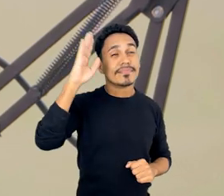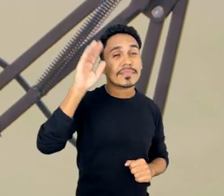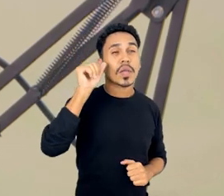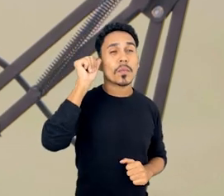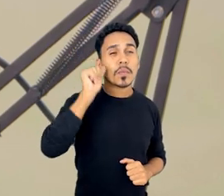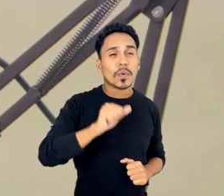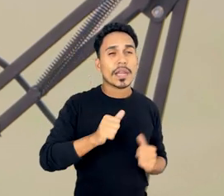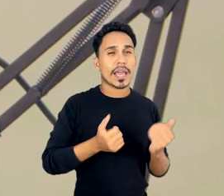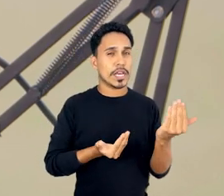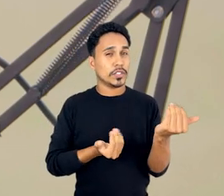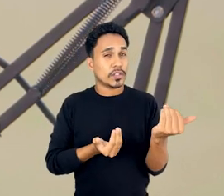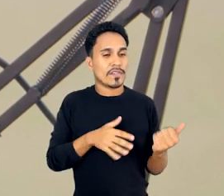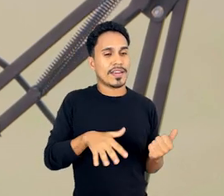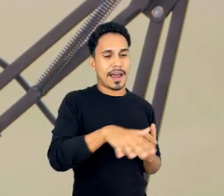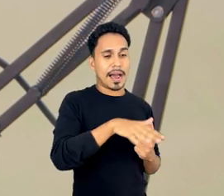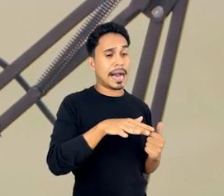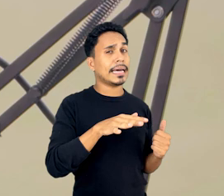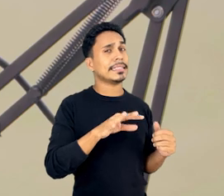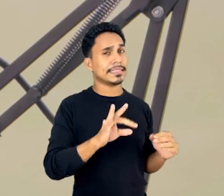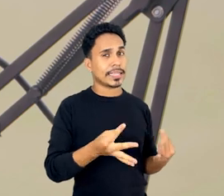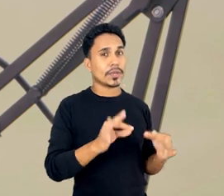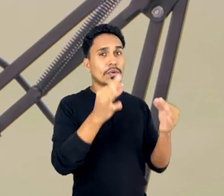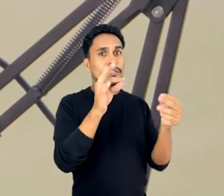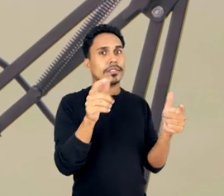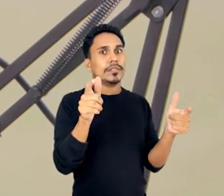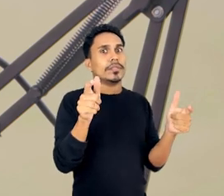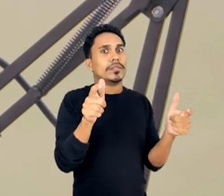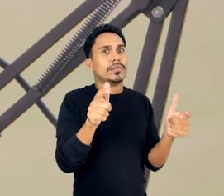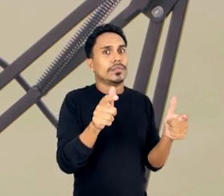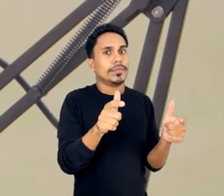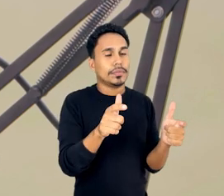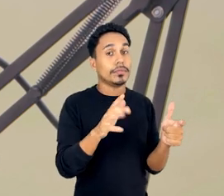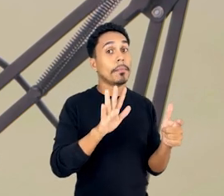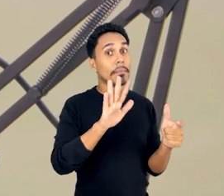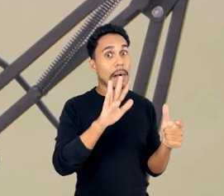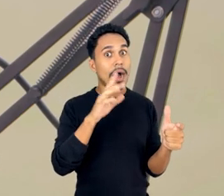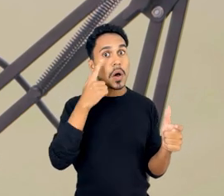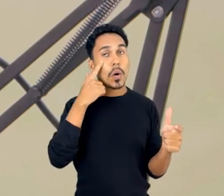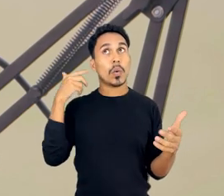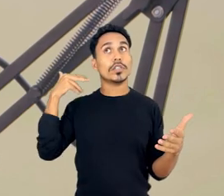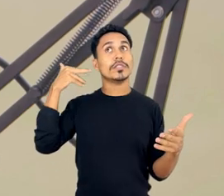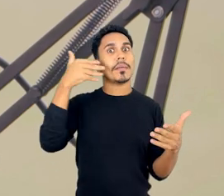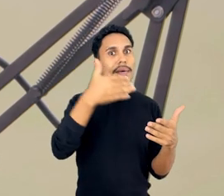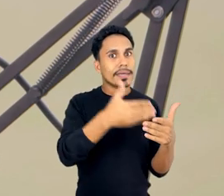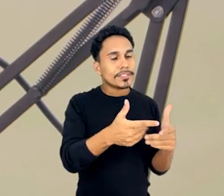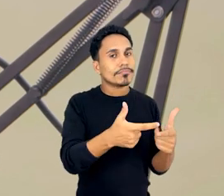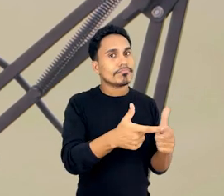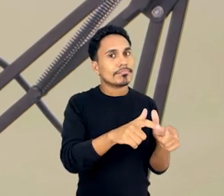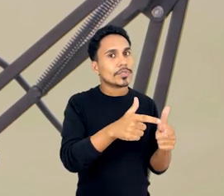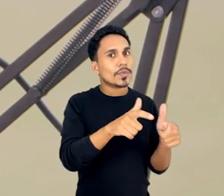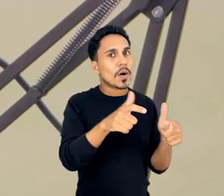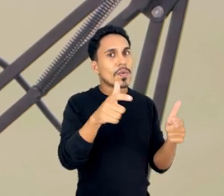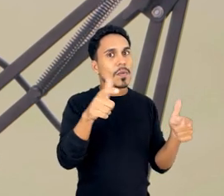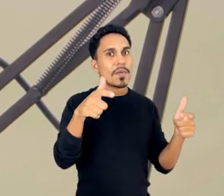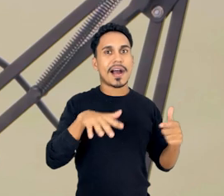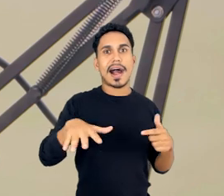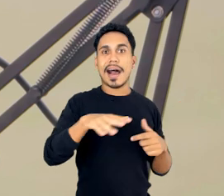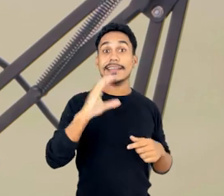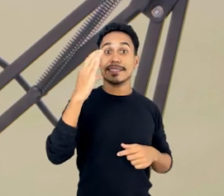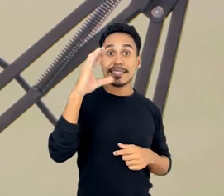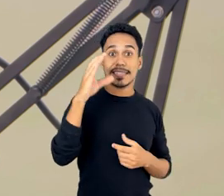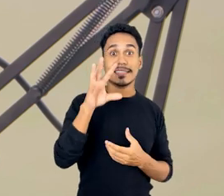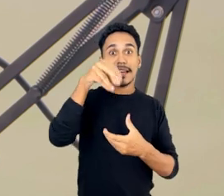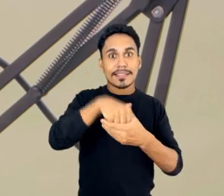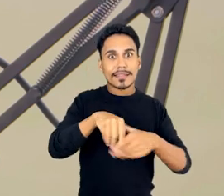jovens mulheres para tecnologia tem sido uma realidade a gente tem visto resultados de mais mulheres na ciência